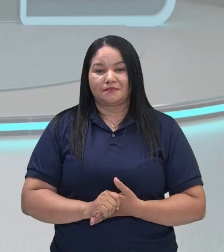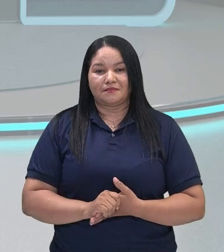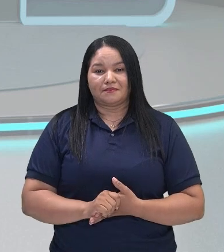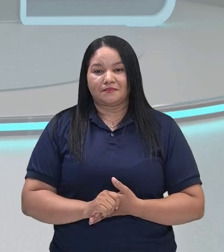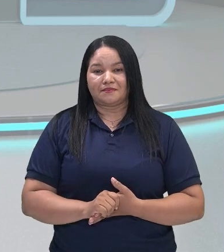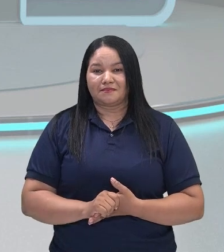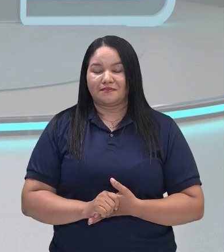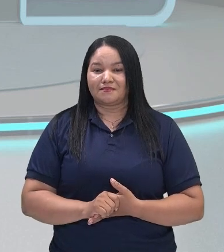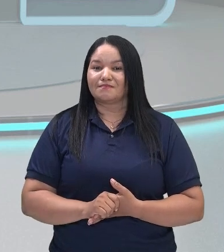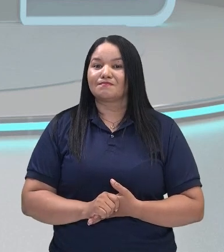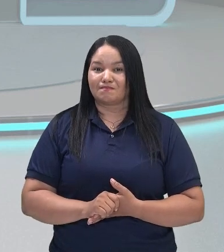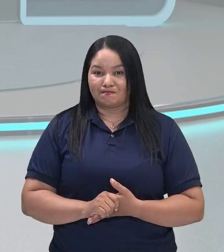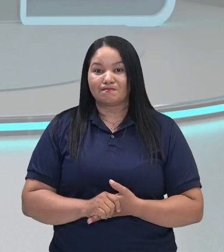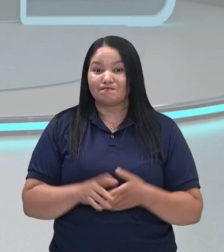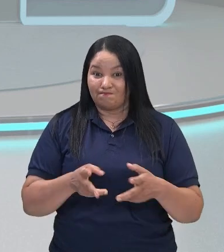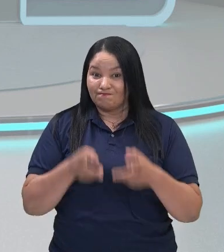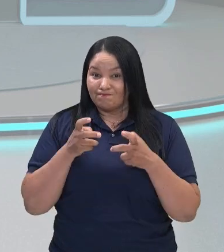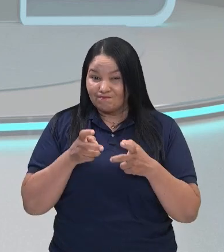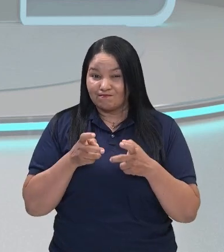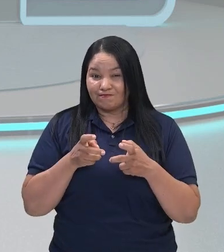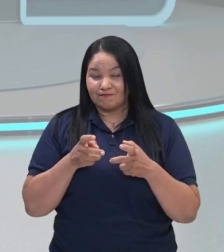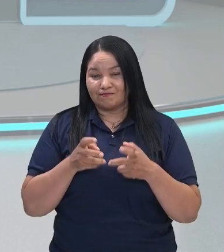Muito bem.